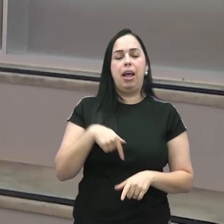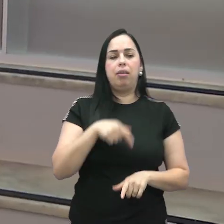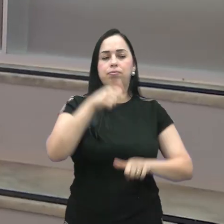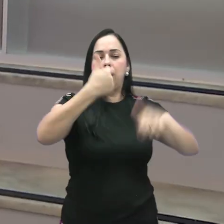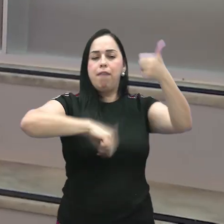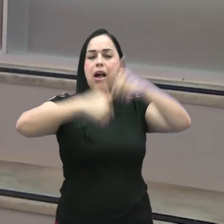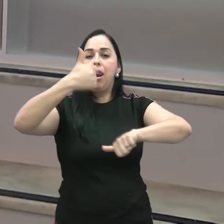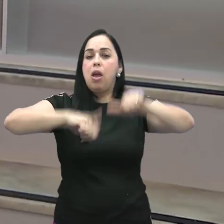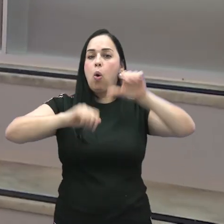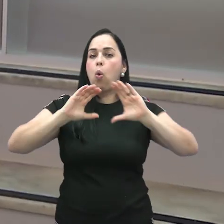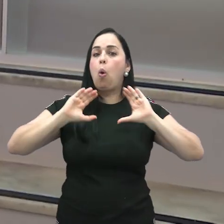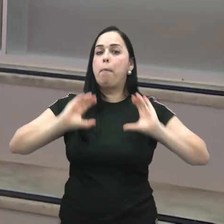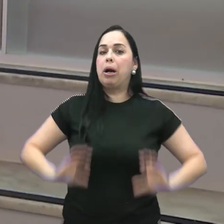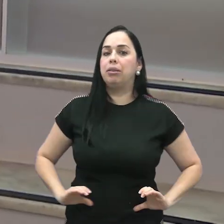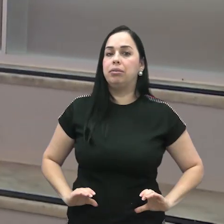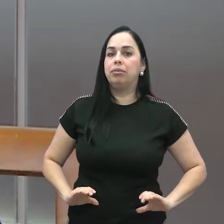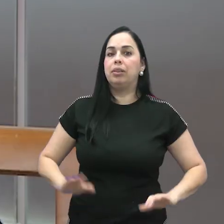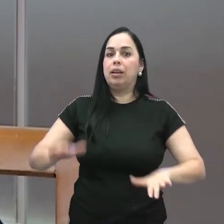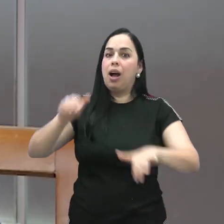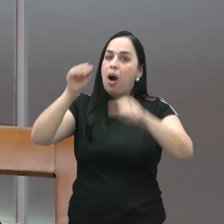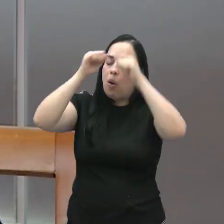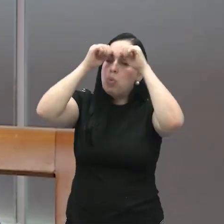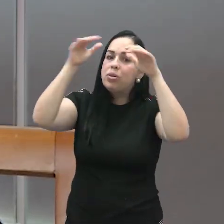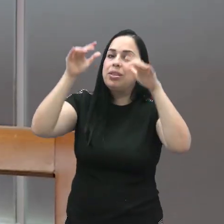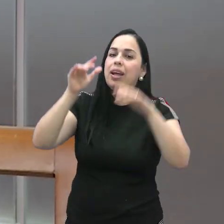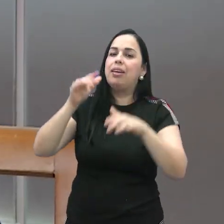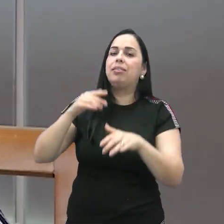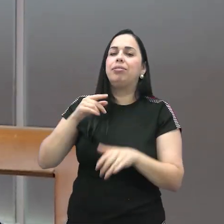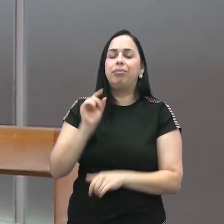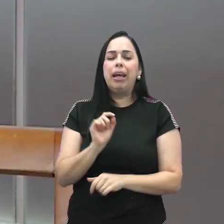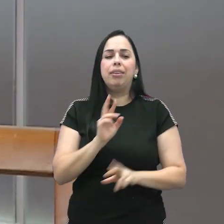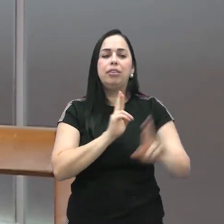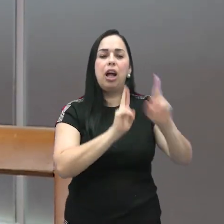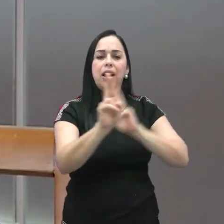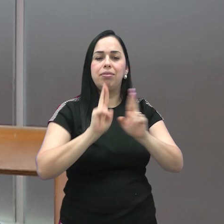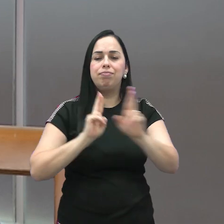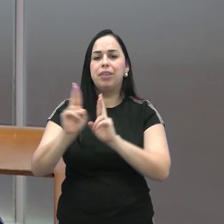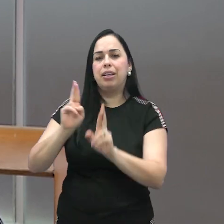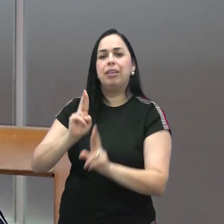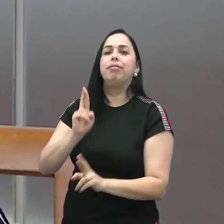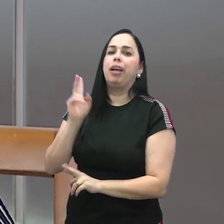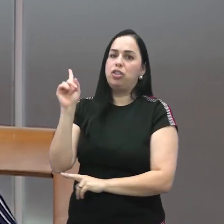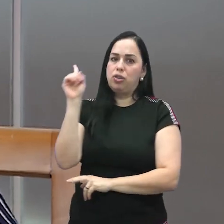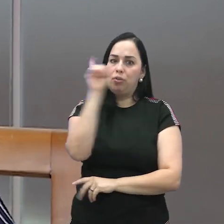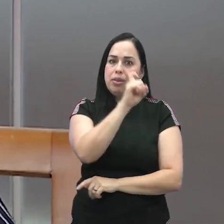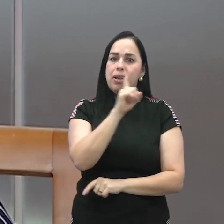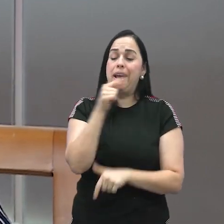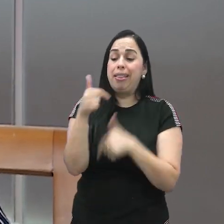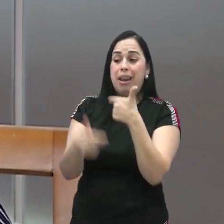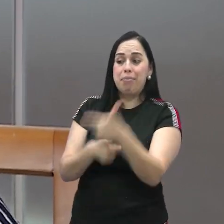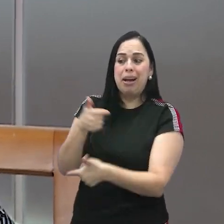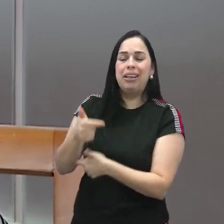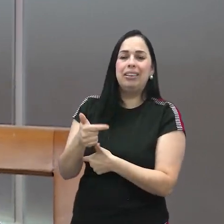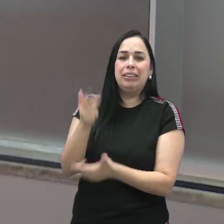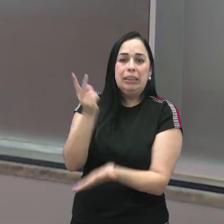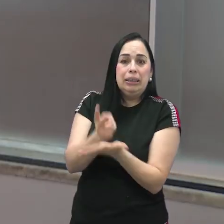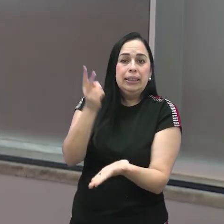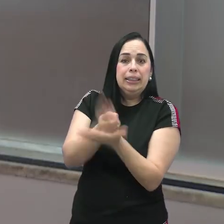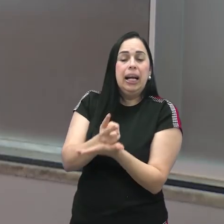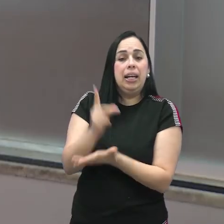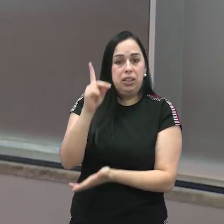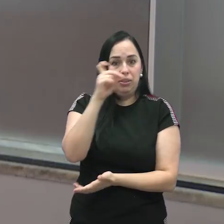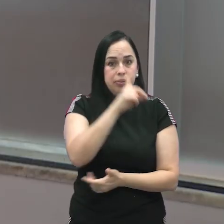essa analista do comportamento explica, autistas têm muitas dificuldades nas relações e permanência no emprego.